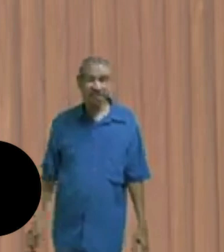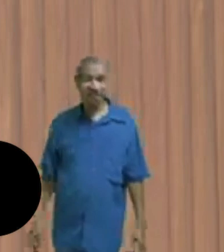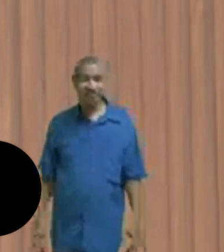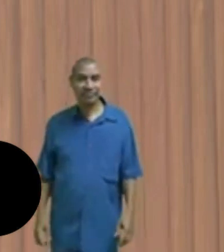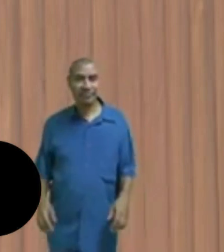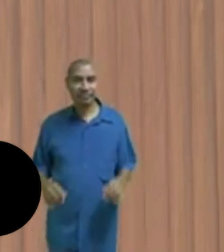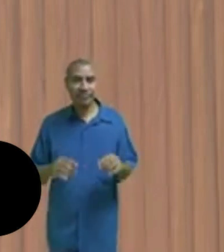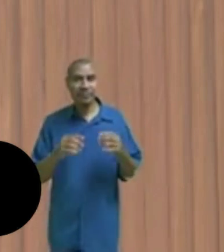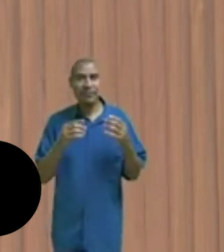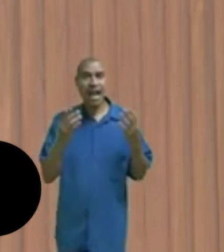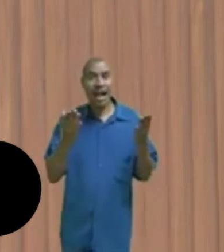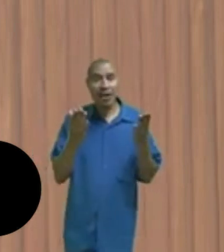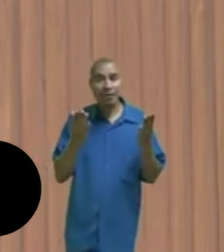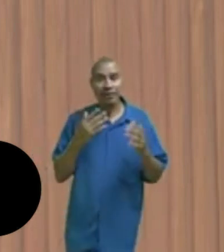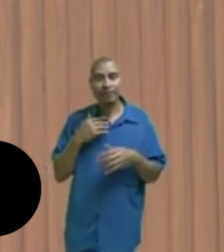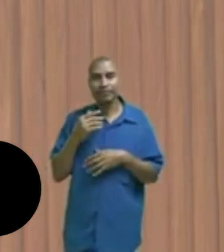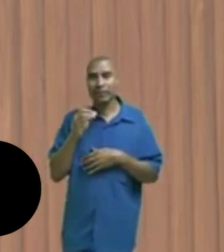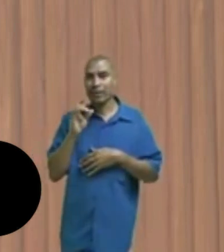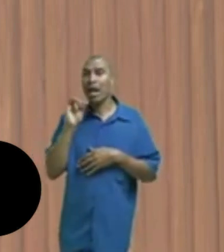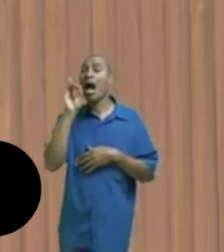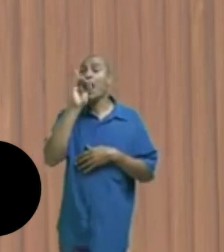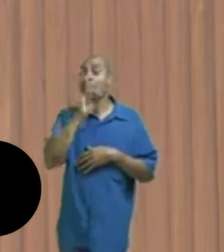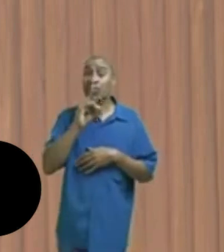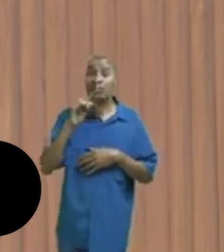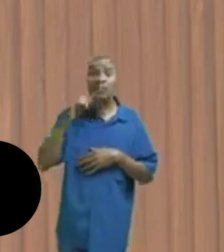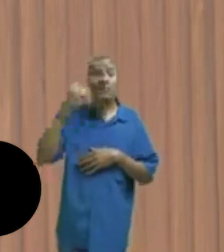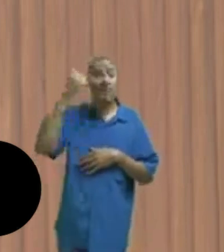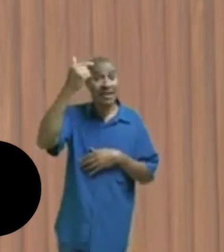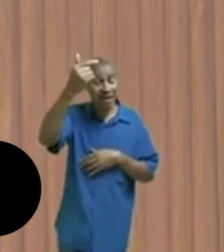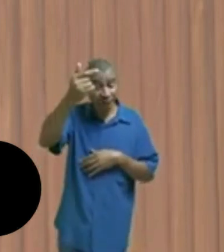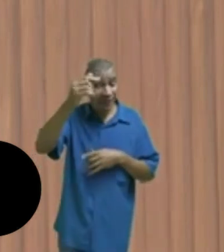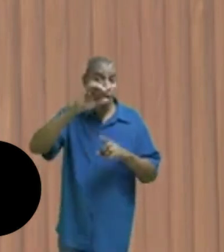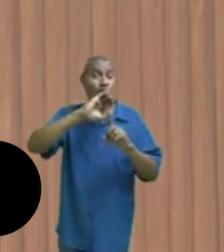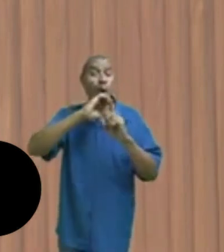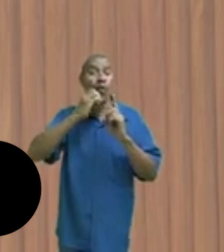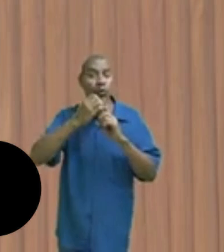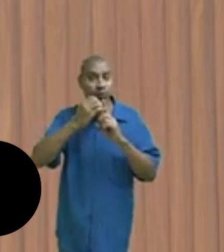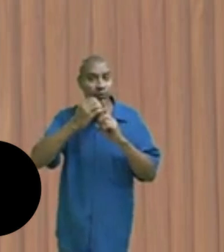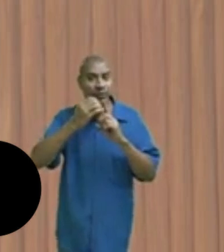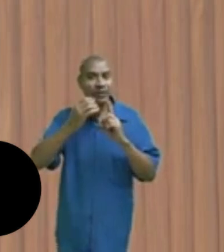Não perca o culto do próximo domingo, irmãos. Deus tem algo novo para você.